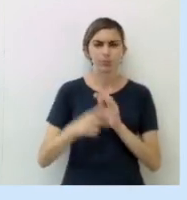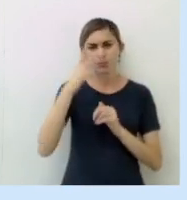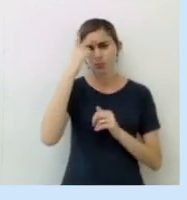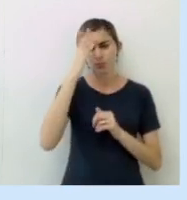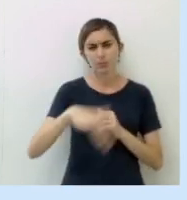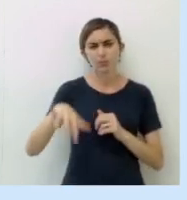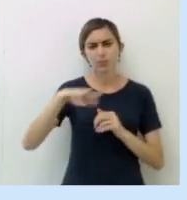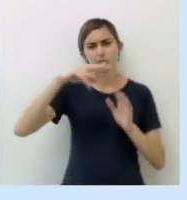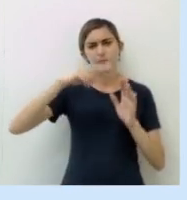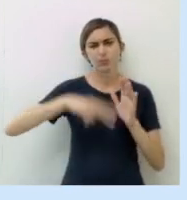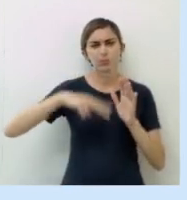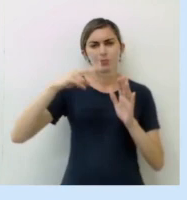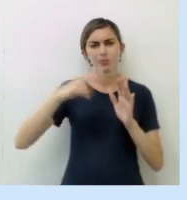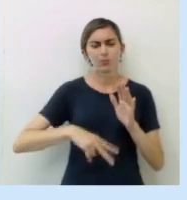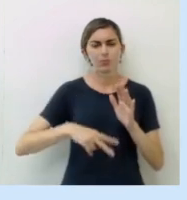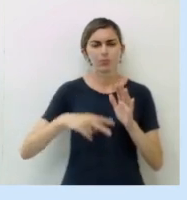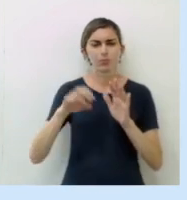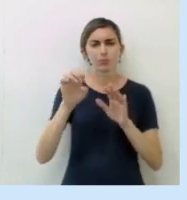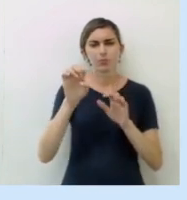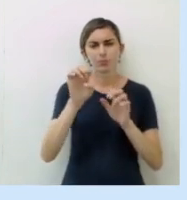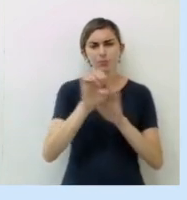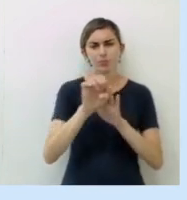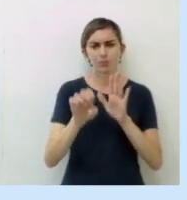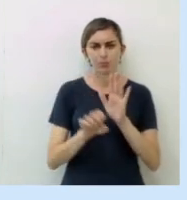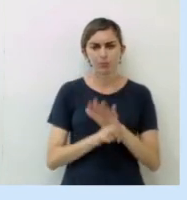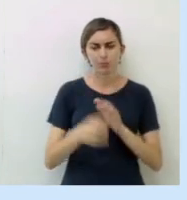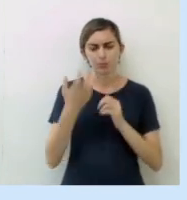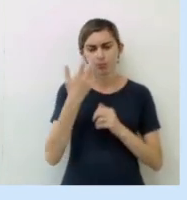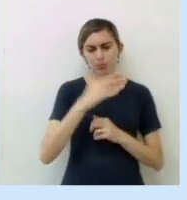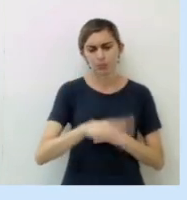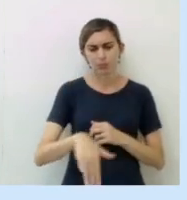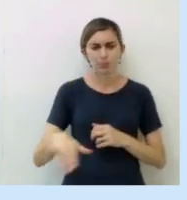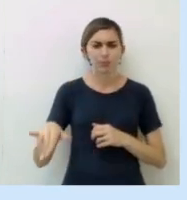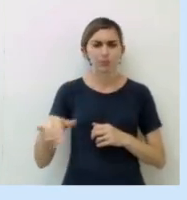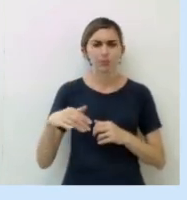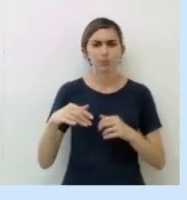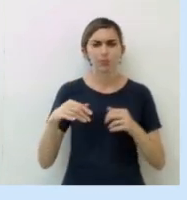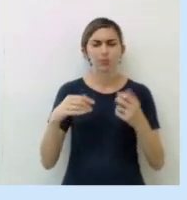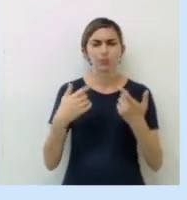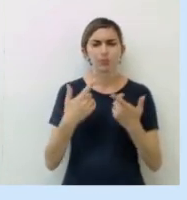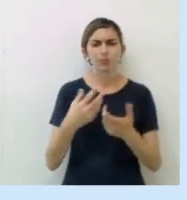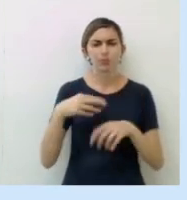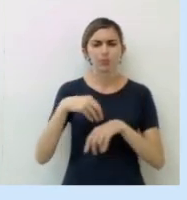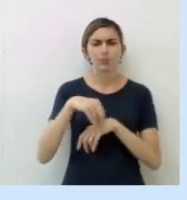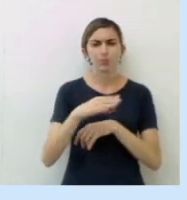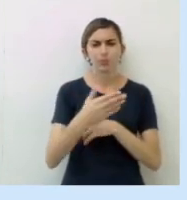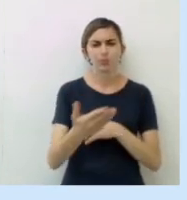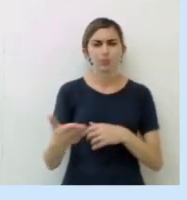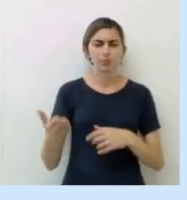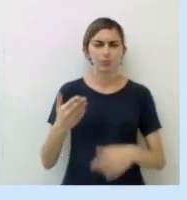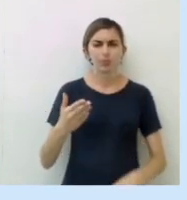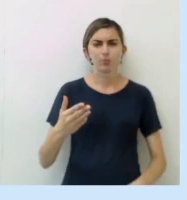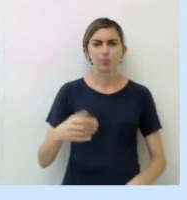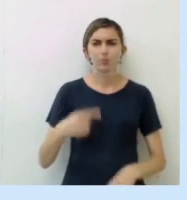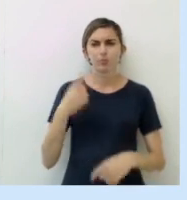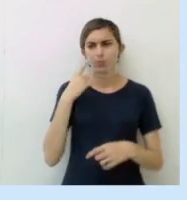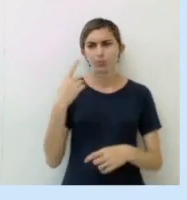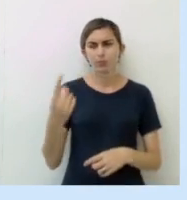leu o Estatuto da Criança e do Adolescente, leu em prosa e o colocou aí em